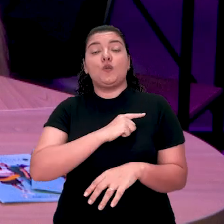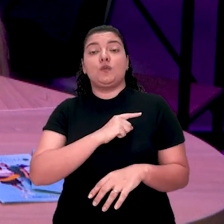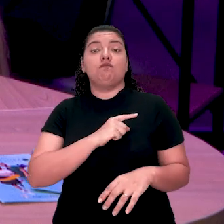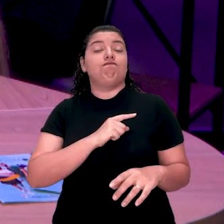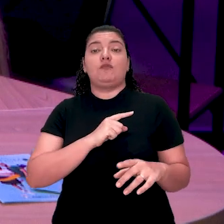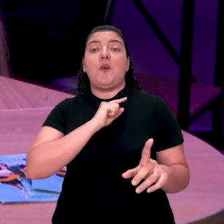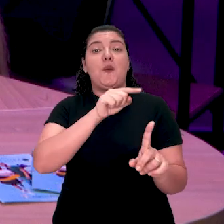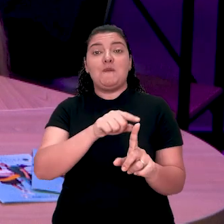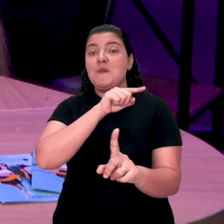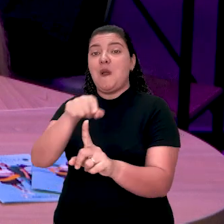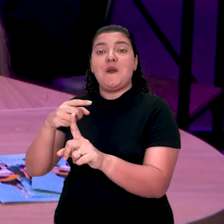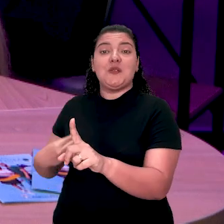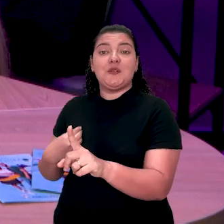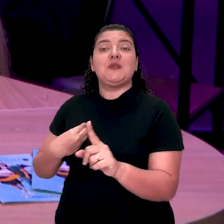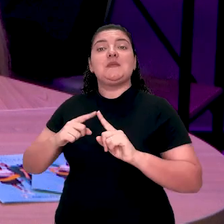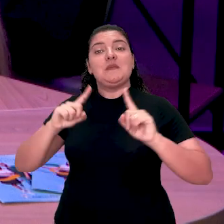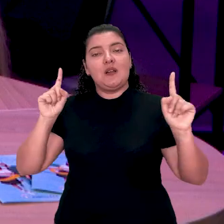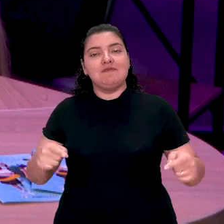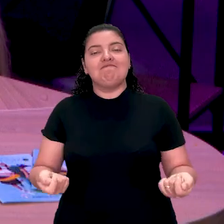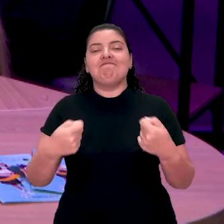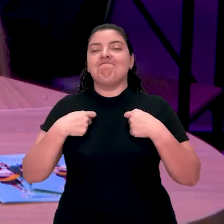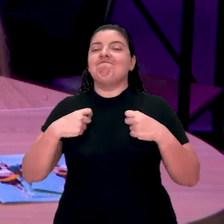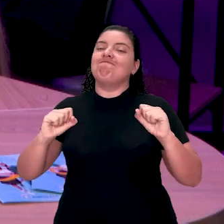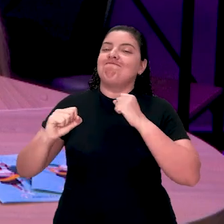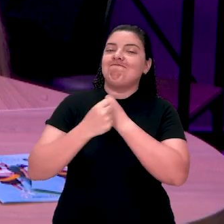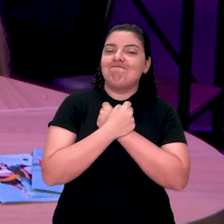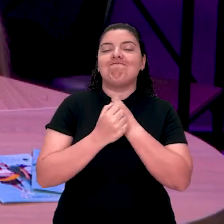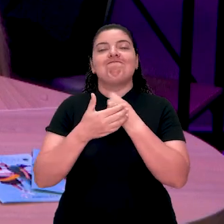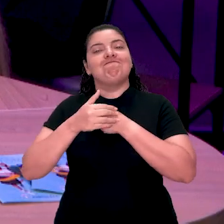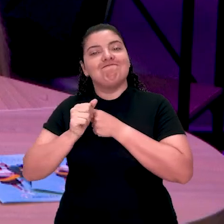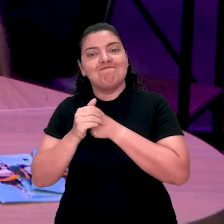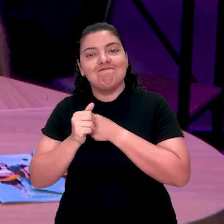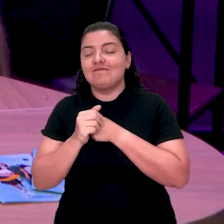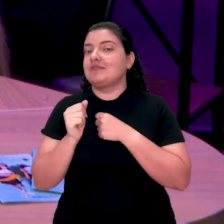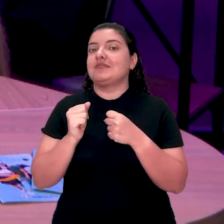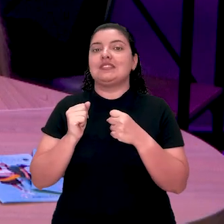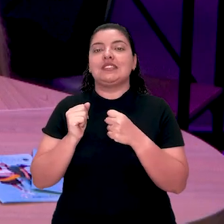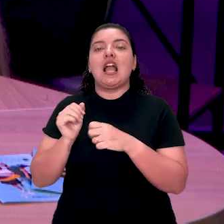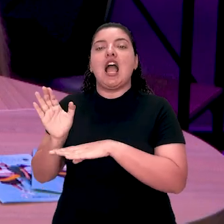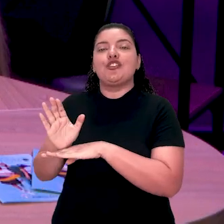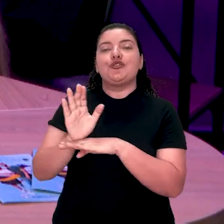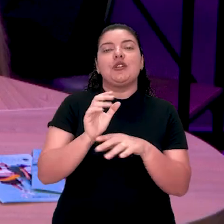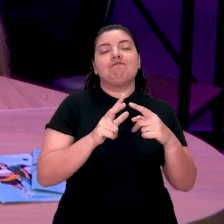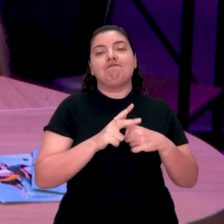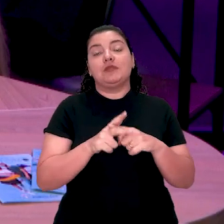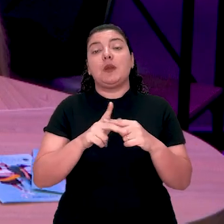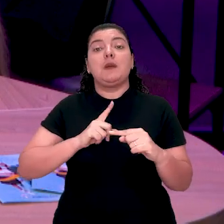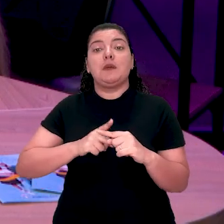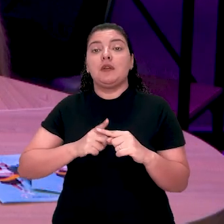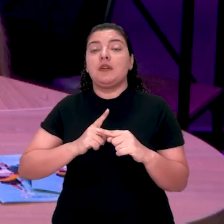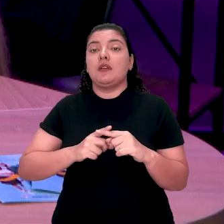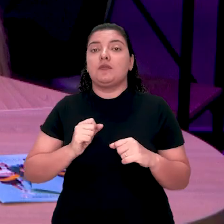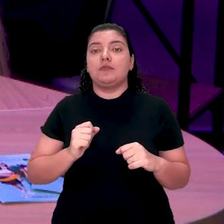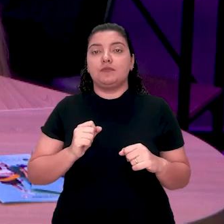Então, são missões que vão nos colocando e que a gente vai abraçando, vai acolhendo e vai ajudando a modificar, né? Porque é só uma